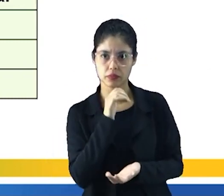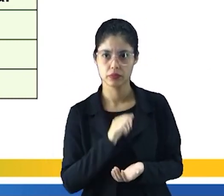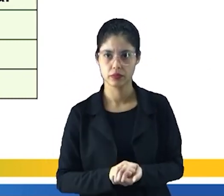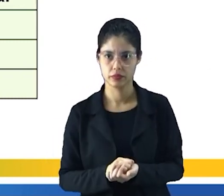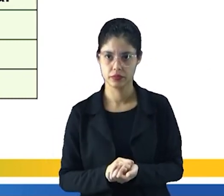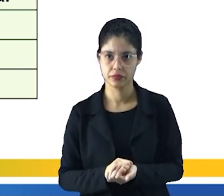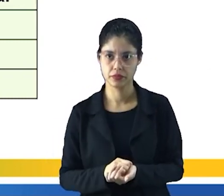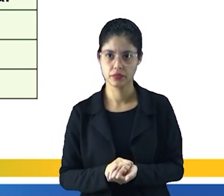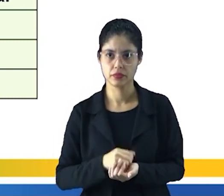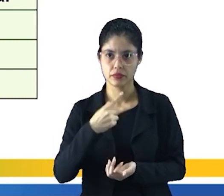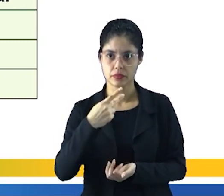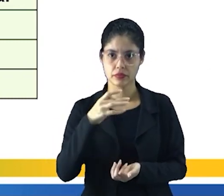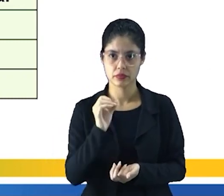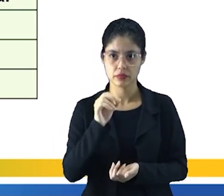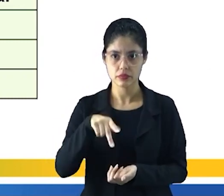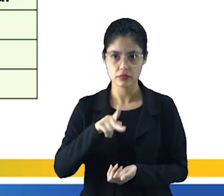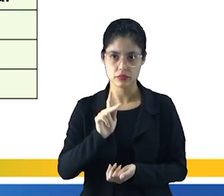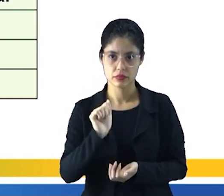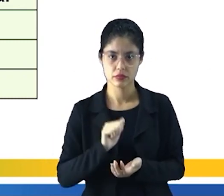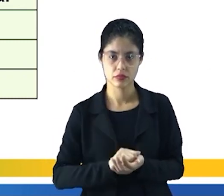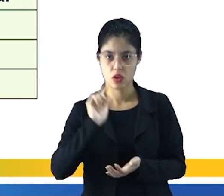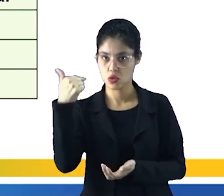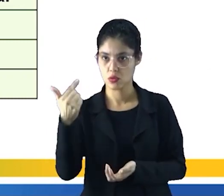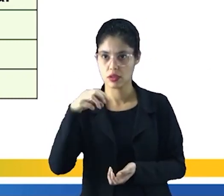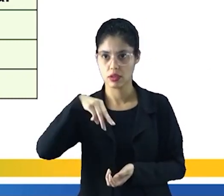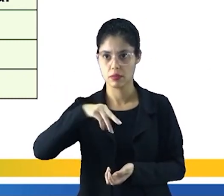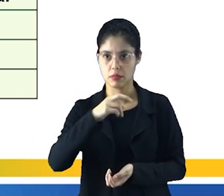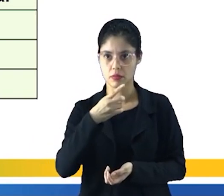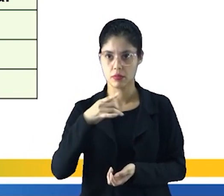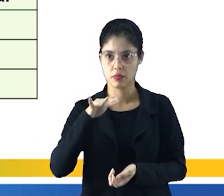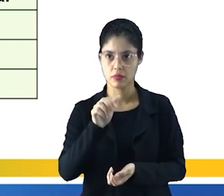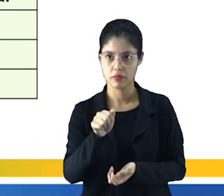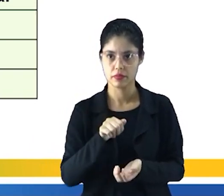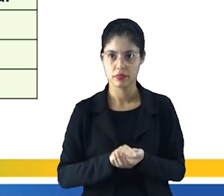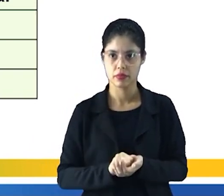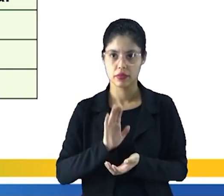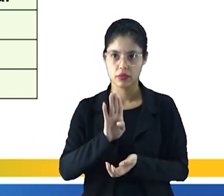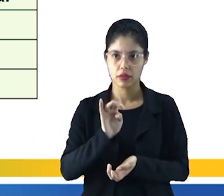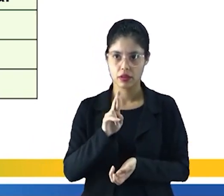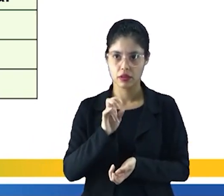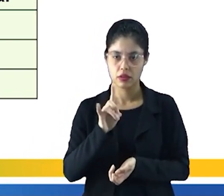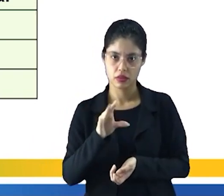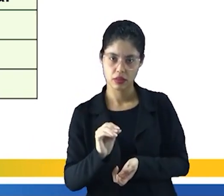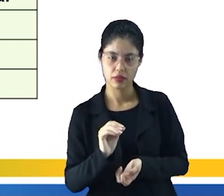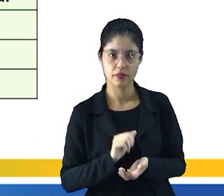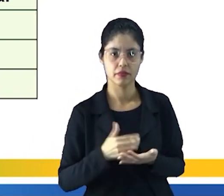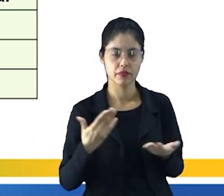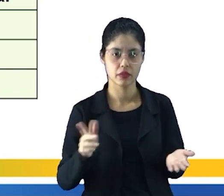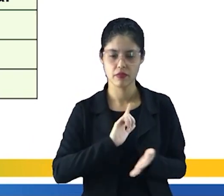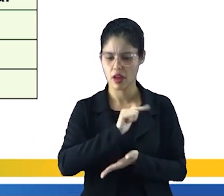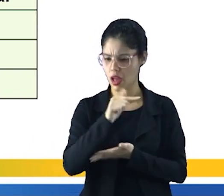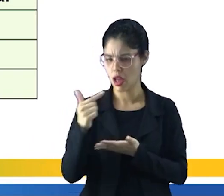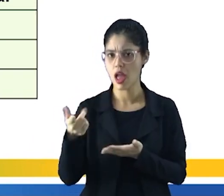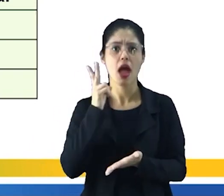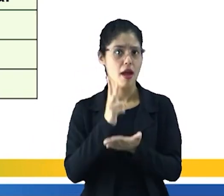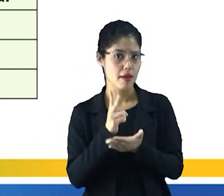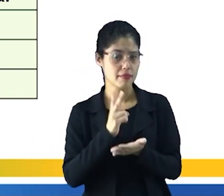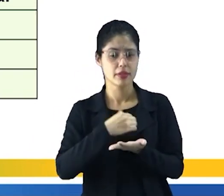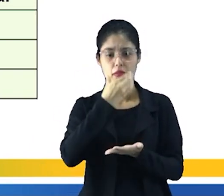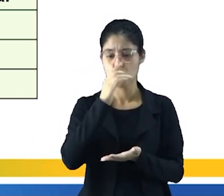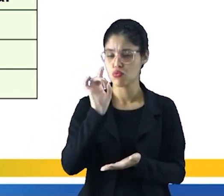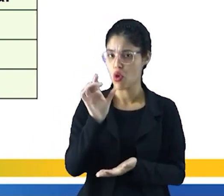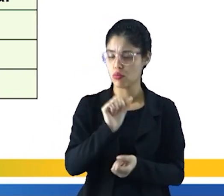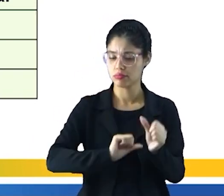temos uma fruta que se chama pocã, em outra região vai se chamar mexerica, em outra bergamota. É a mesma fruta, só